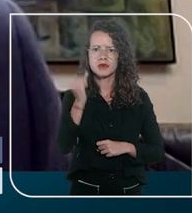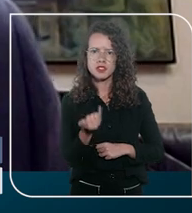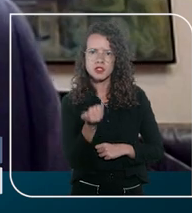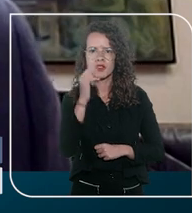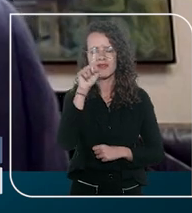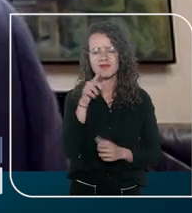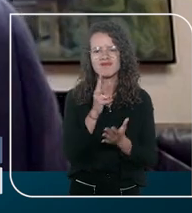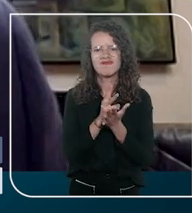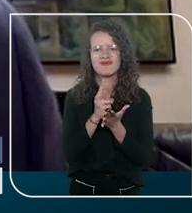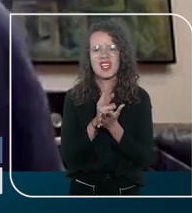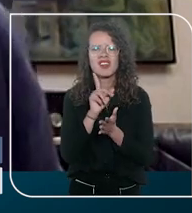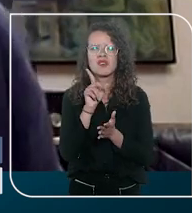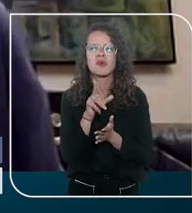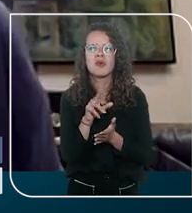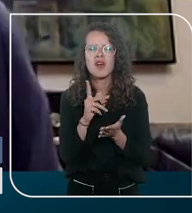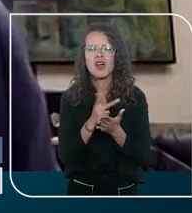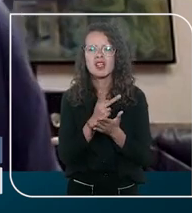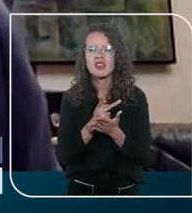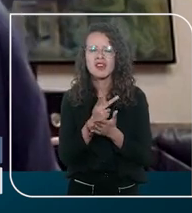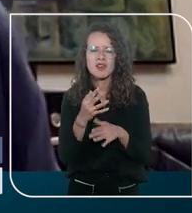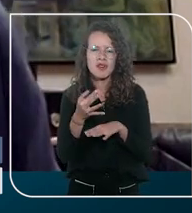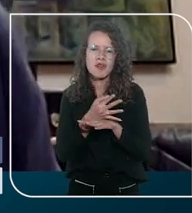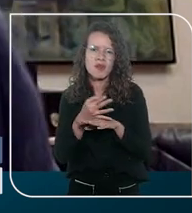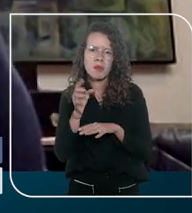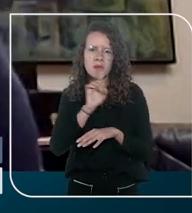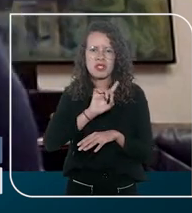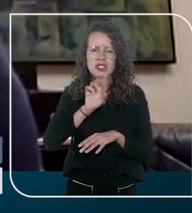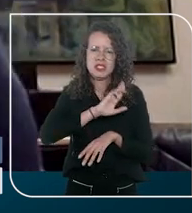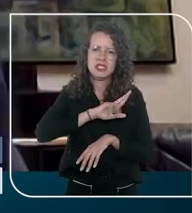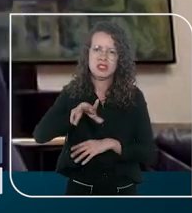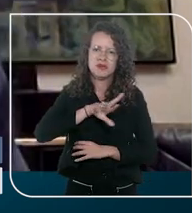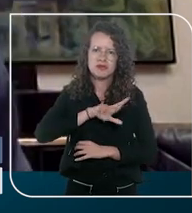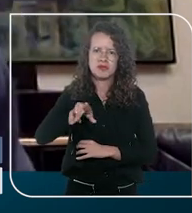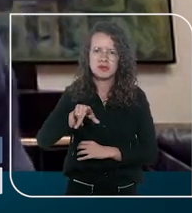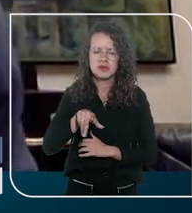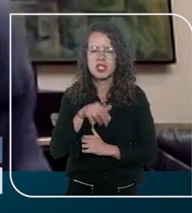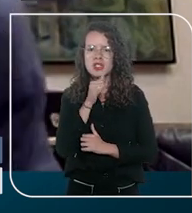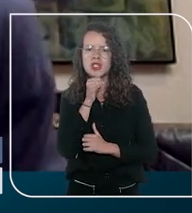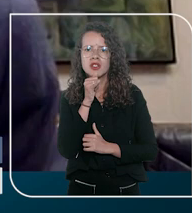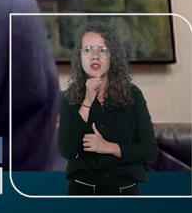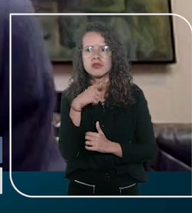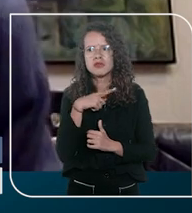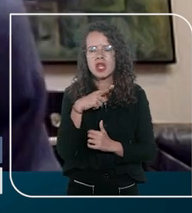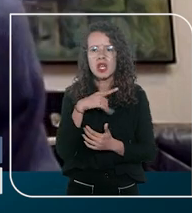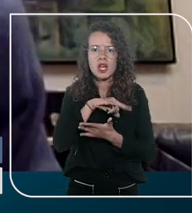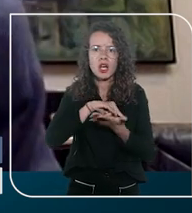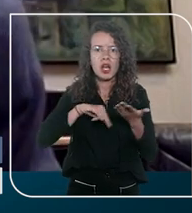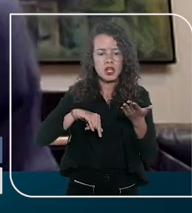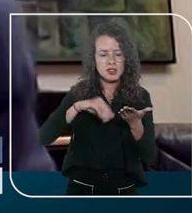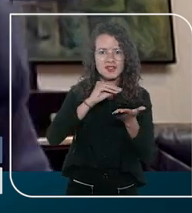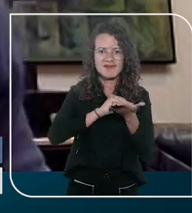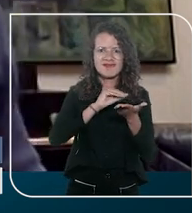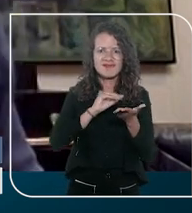vício substancial e não um vício formal, como seria, por exemplo, a falta de documento obrigatório no agravo de